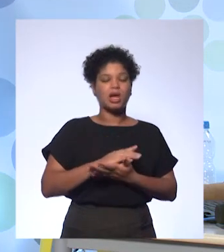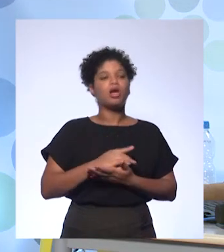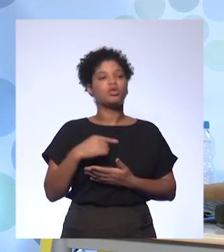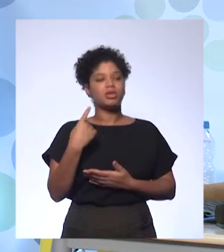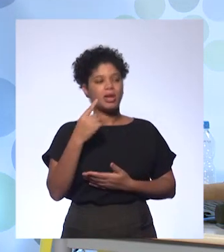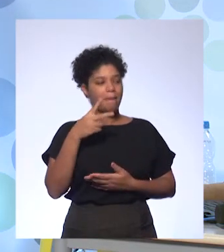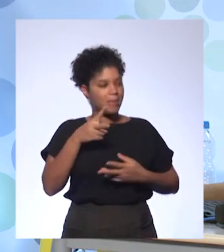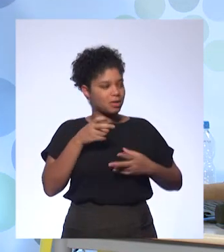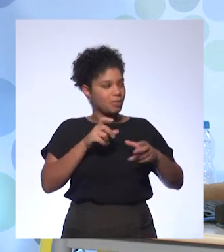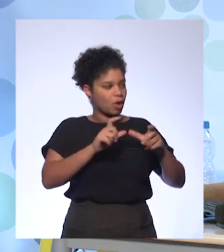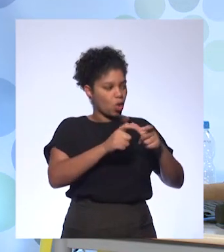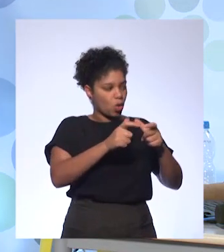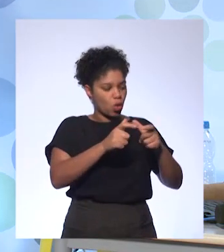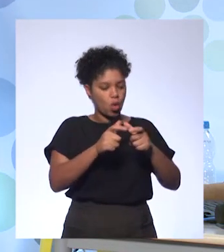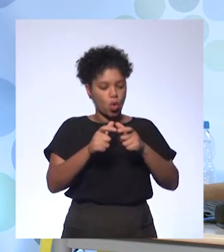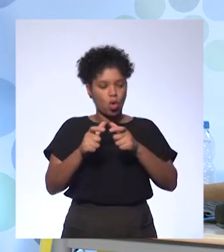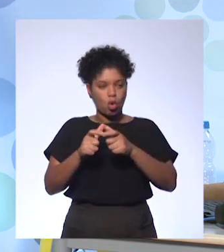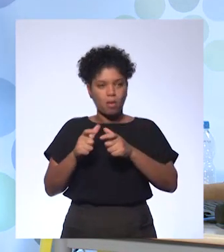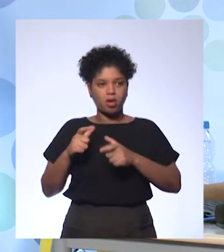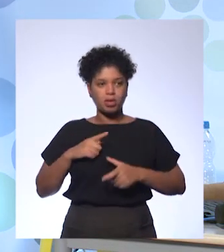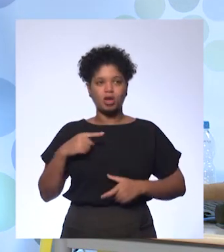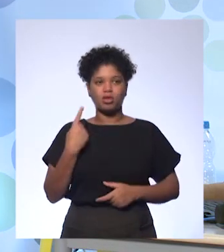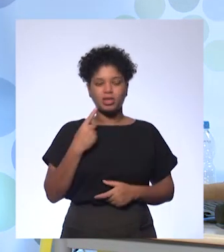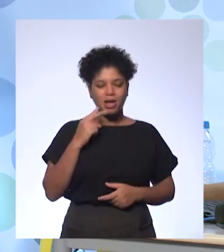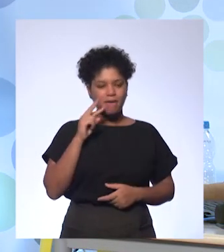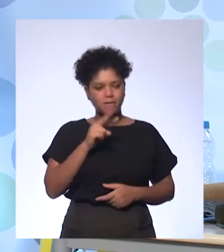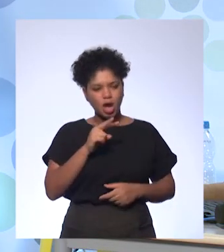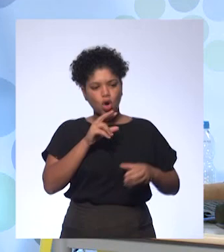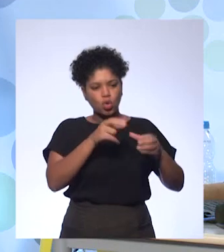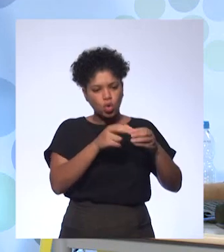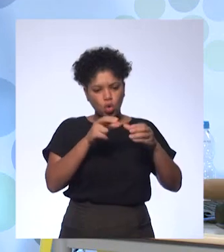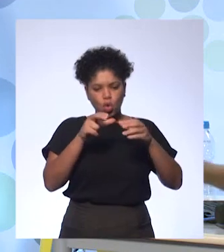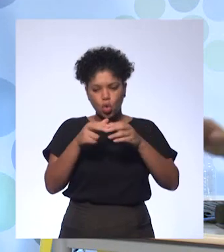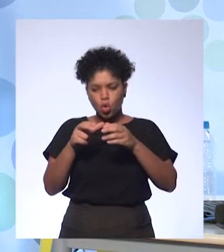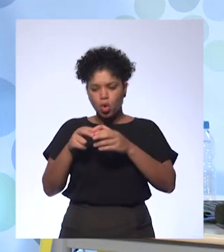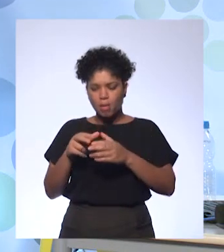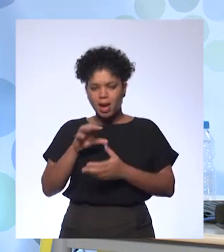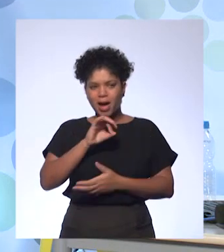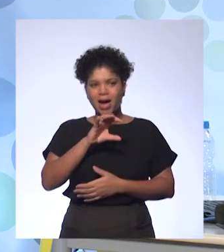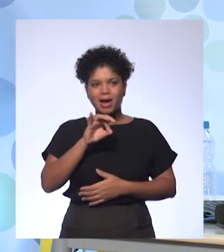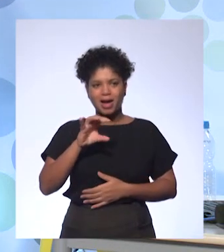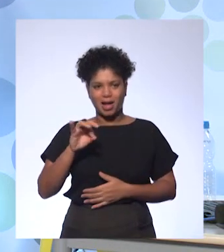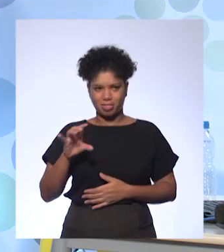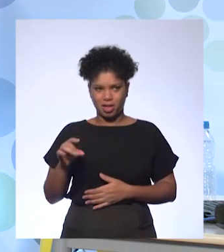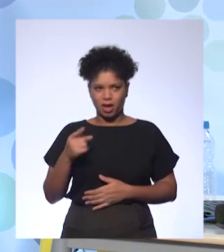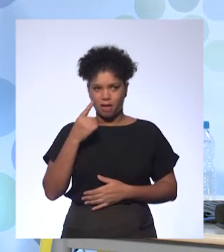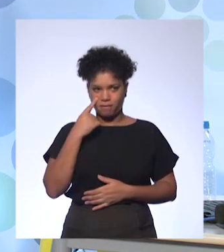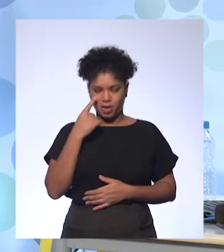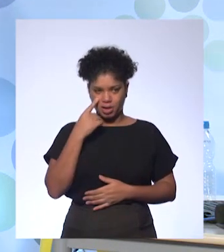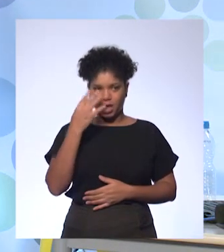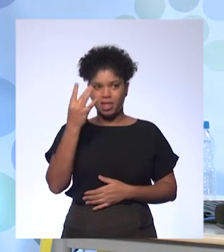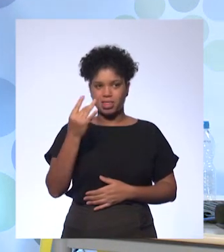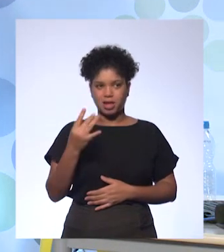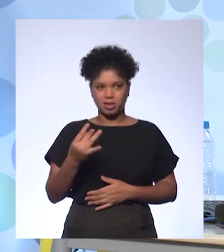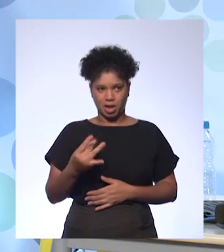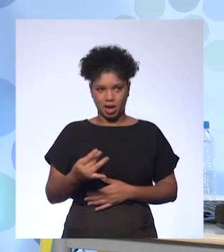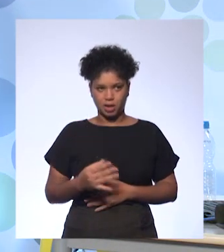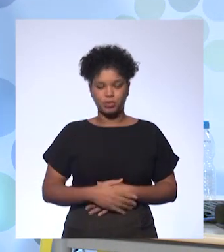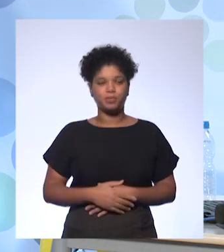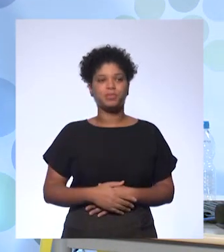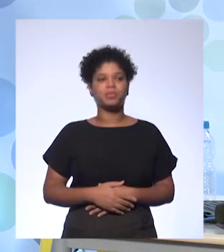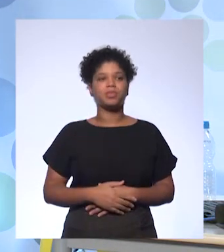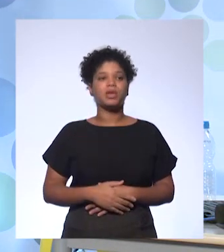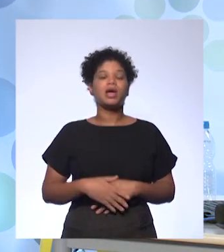diversos grupos e a gente precisa ver cada um deles, né, para especificar aí. E a gente